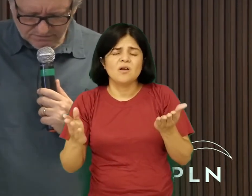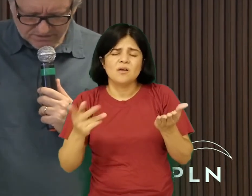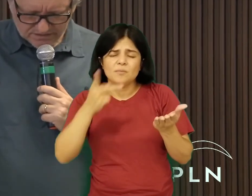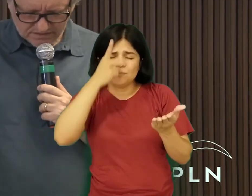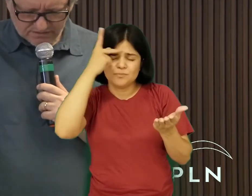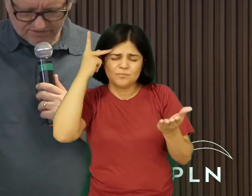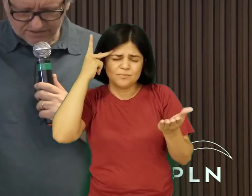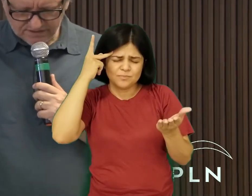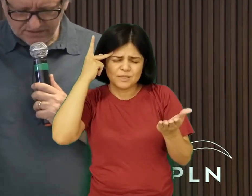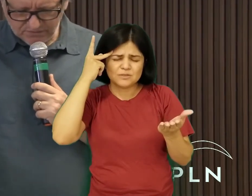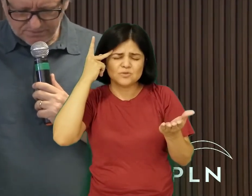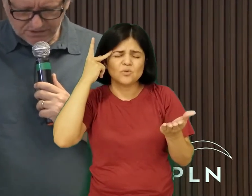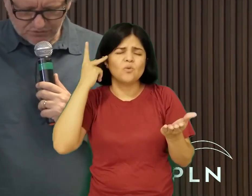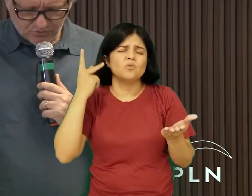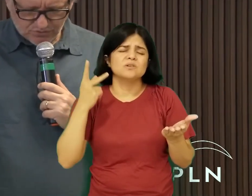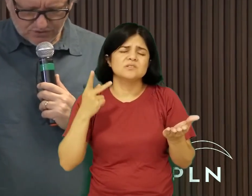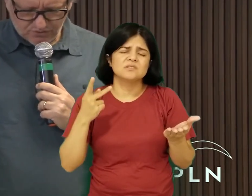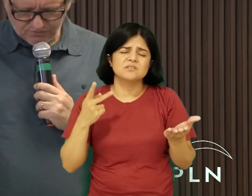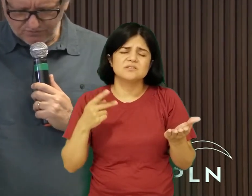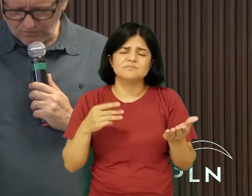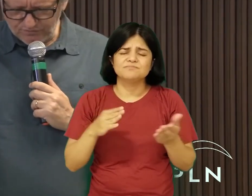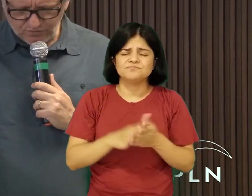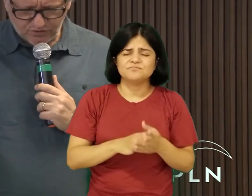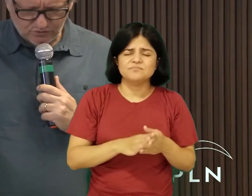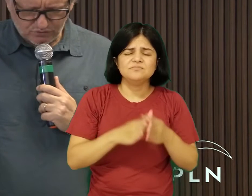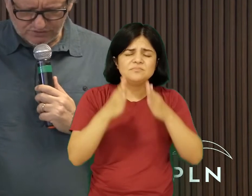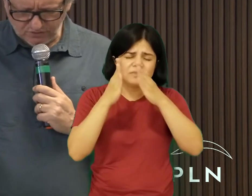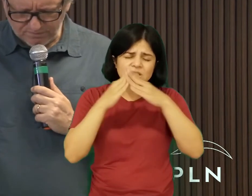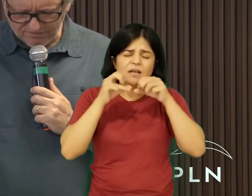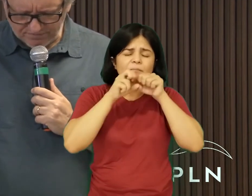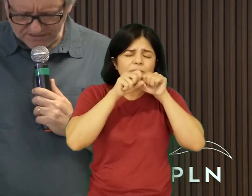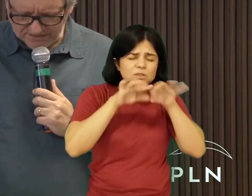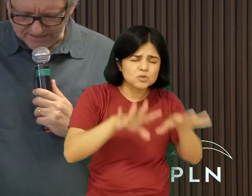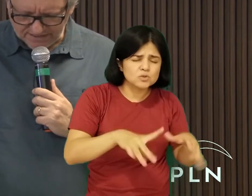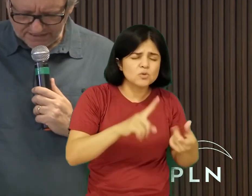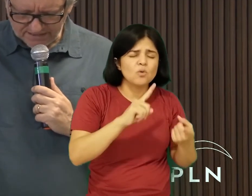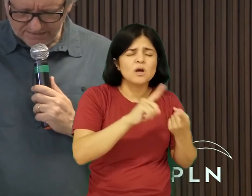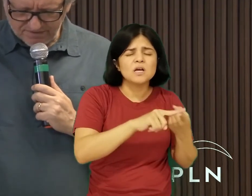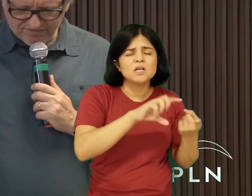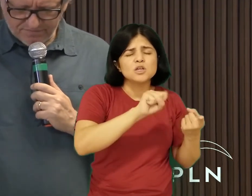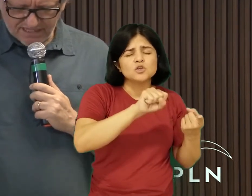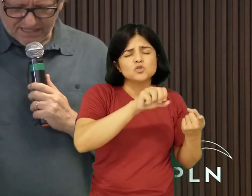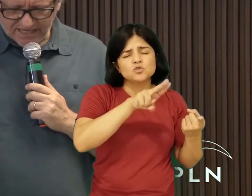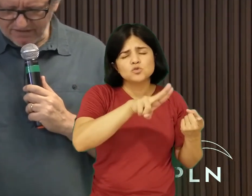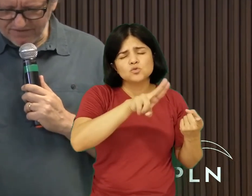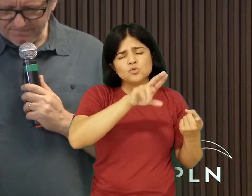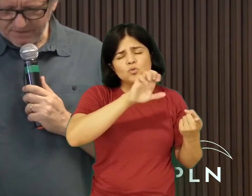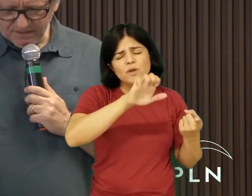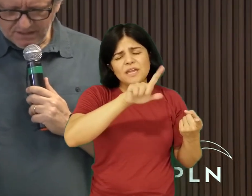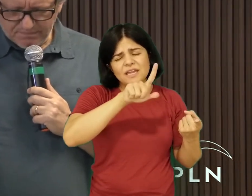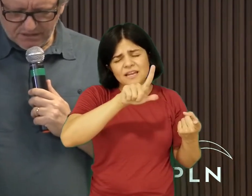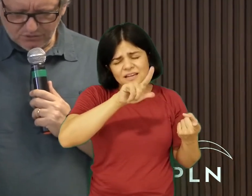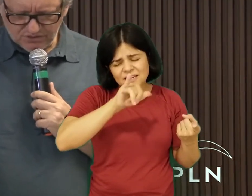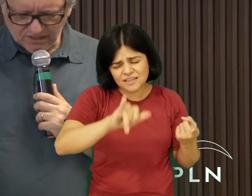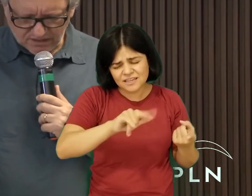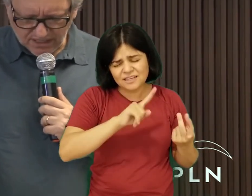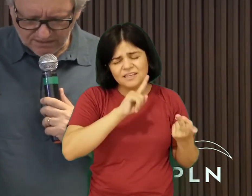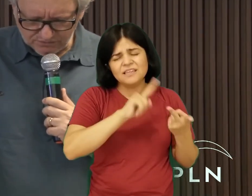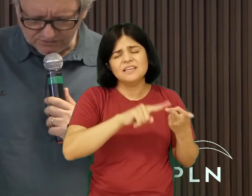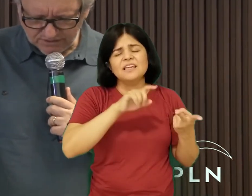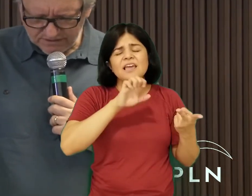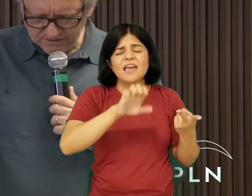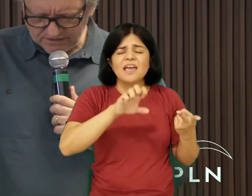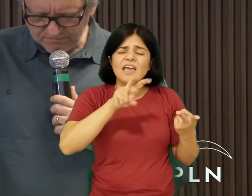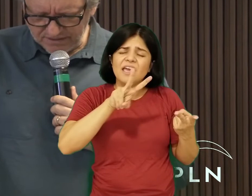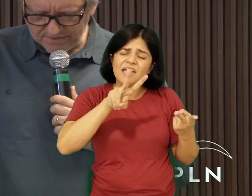Ismael, que faleceu, pedimos o conforto do Senhor para a família dela, para a família da Eva, amiga do José